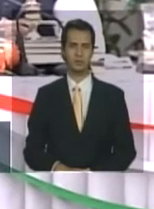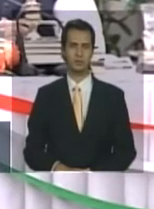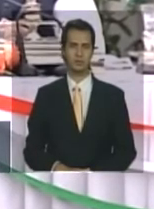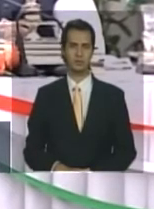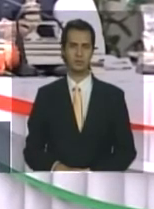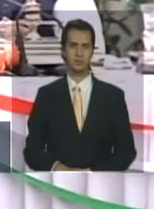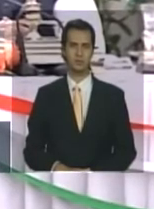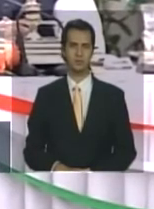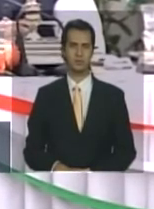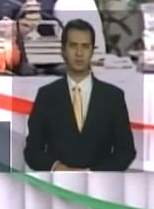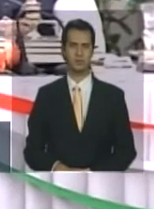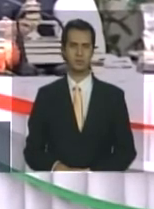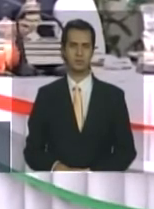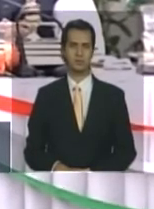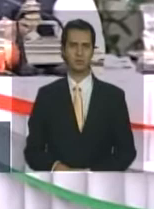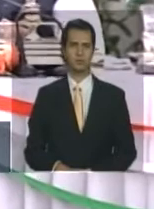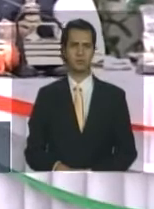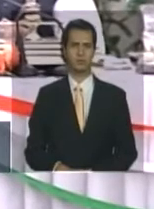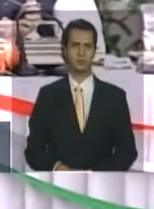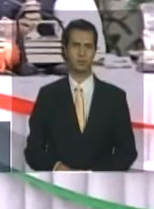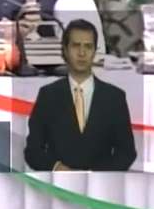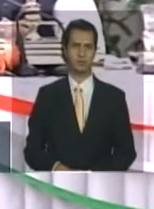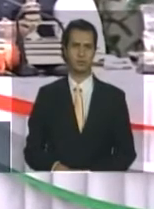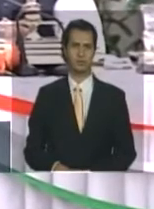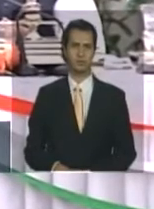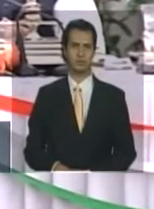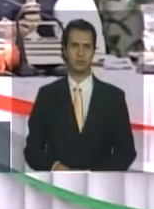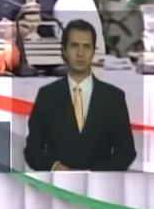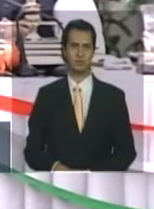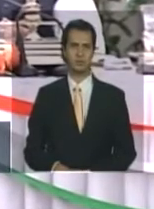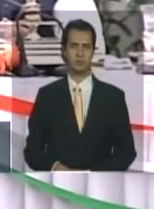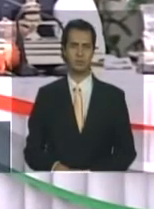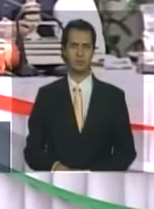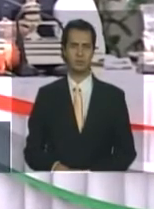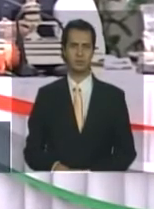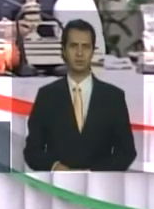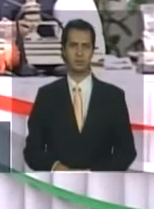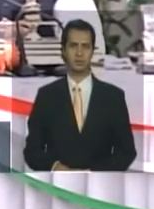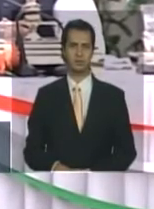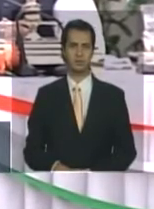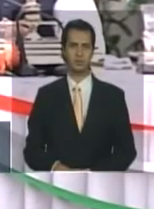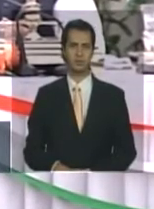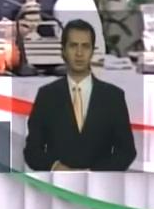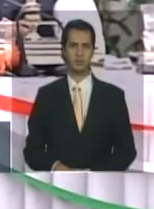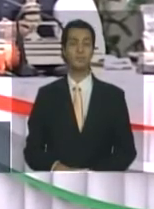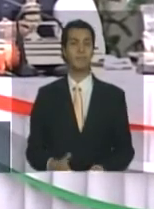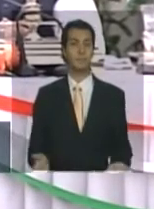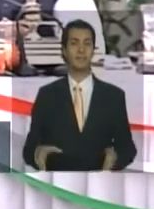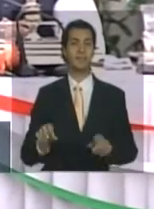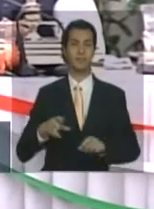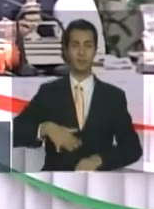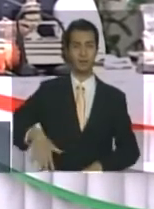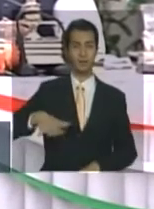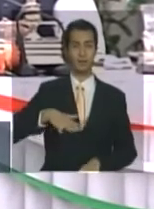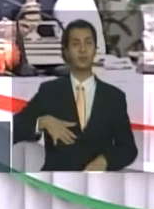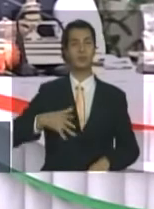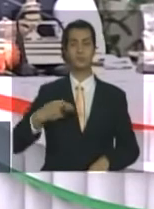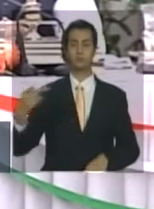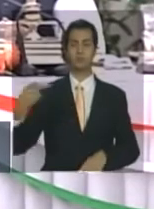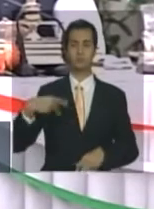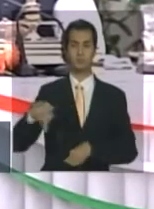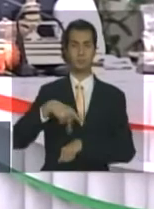cooling chain in India. No campo da cooperação bilateral, nossas